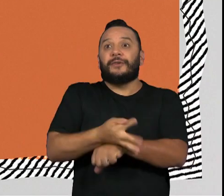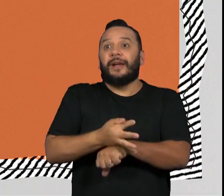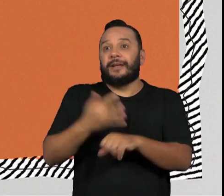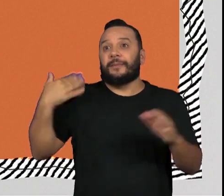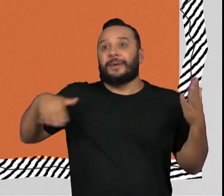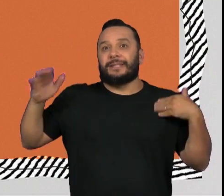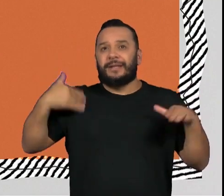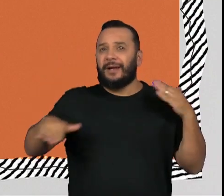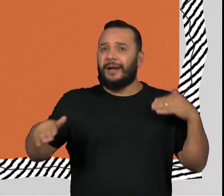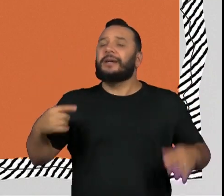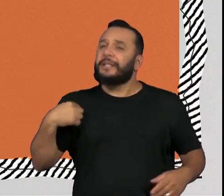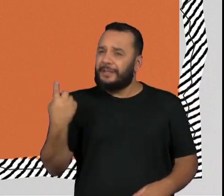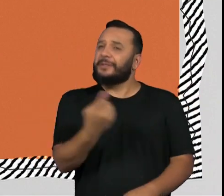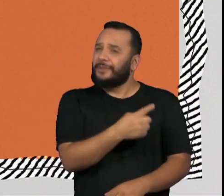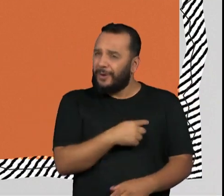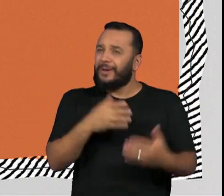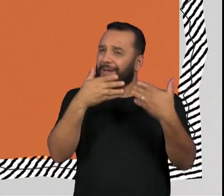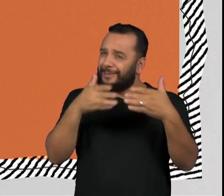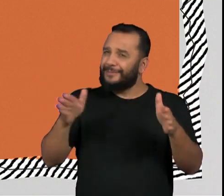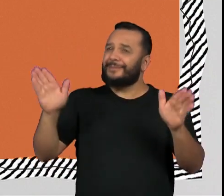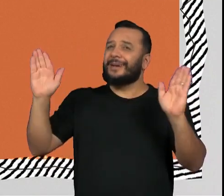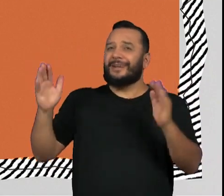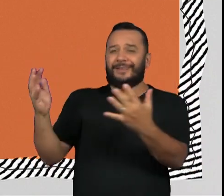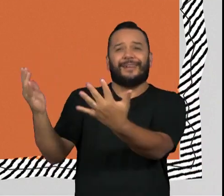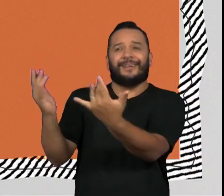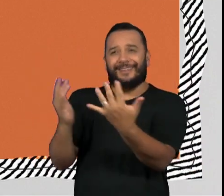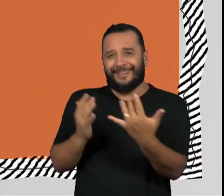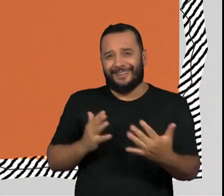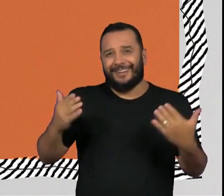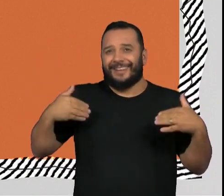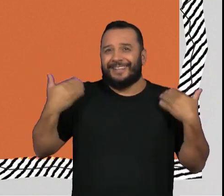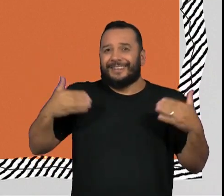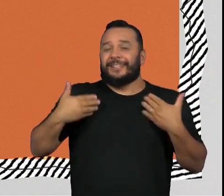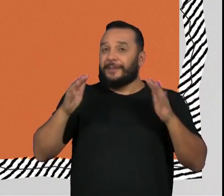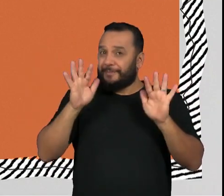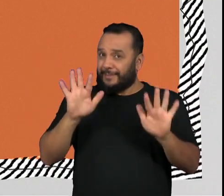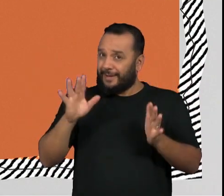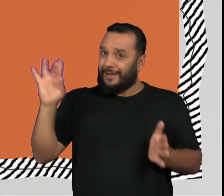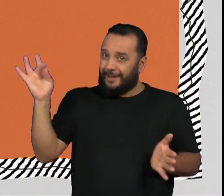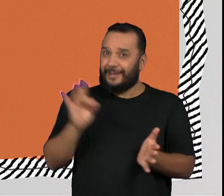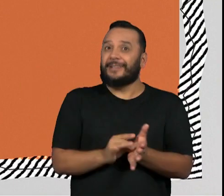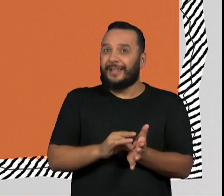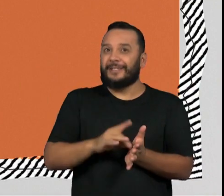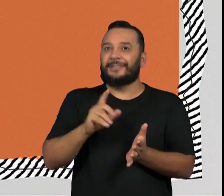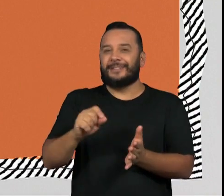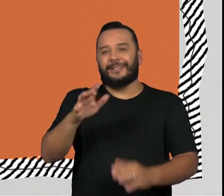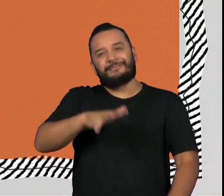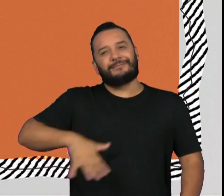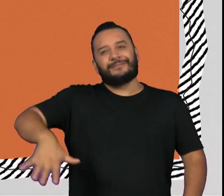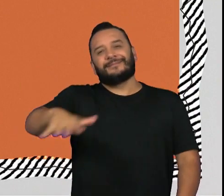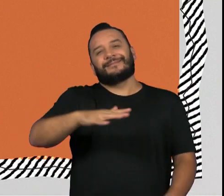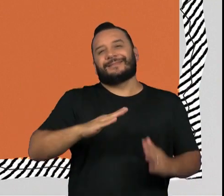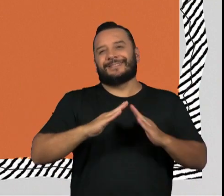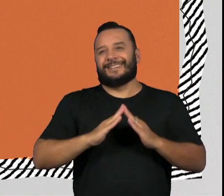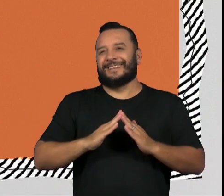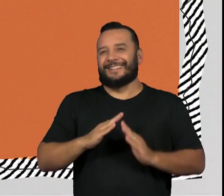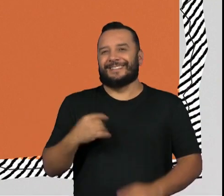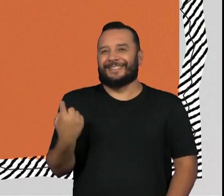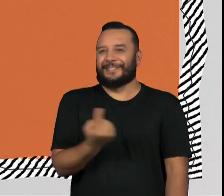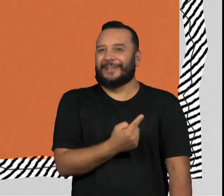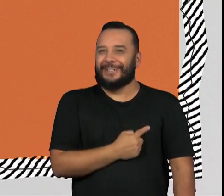E nós sabemos recebê-los como ninguém. Mas a realidade mesmo é o nosso habitat.